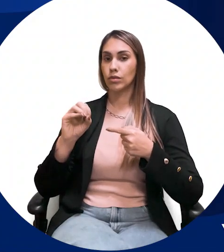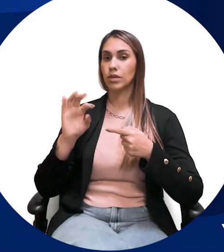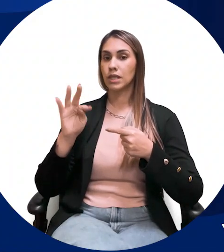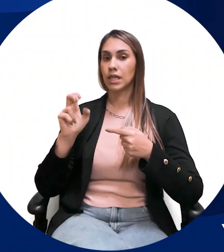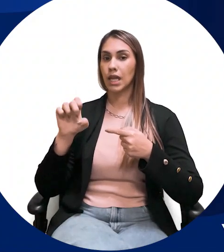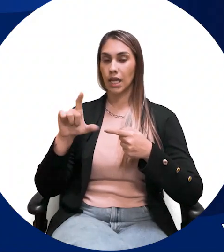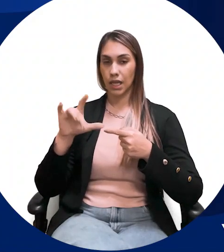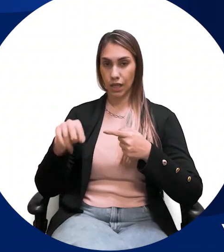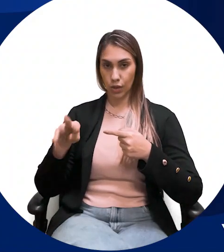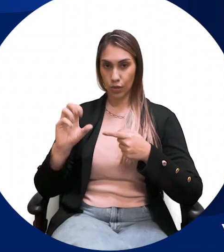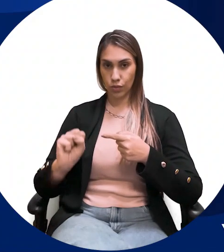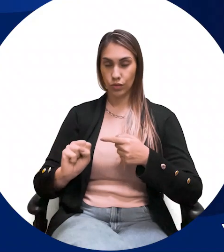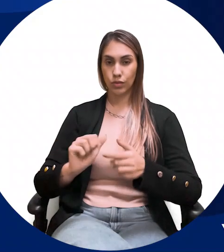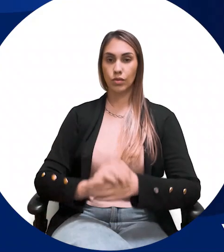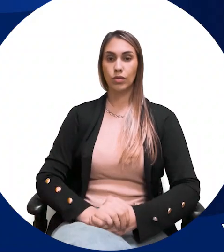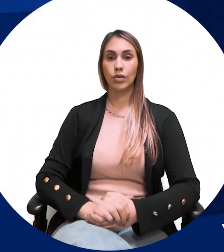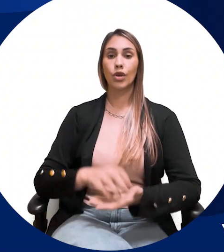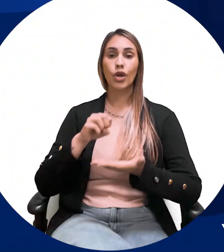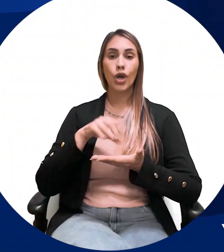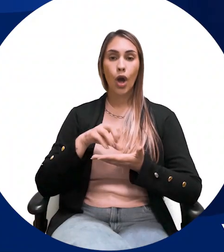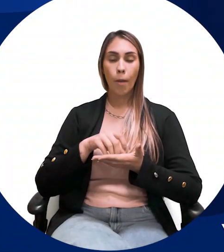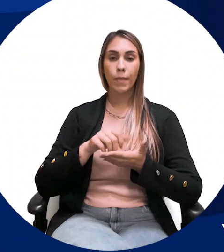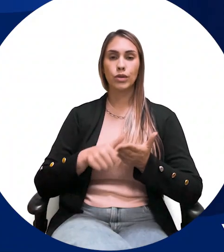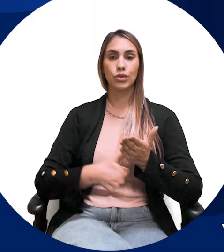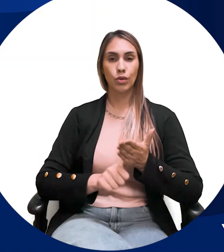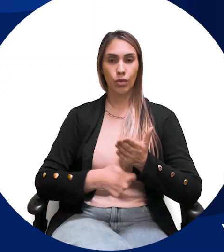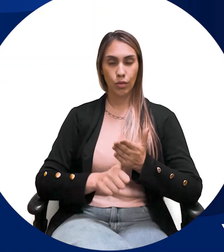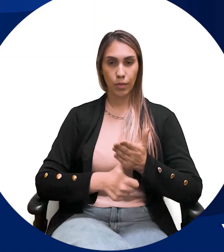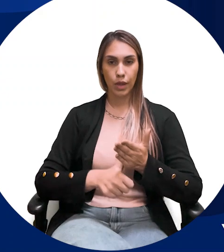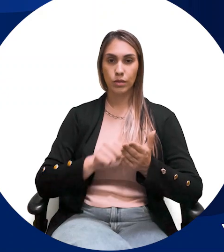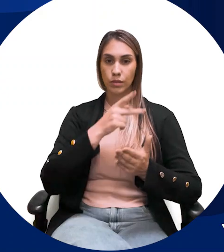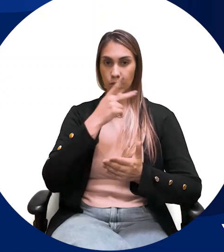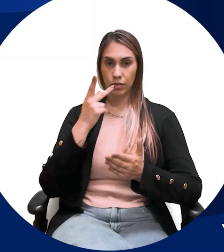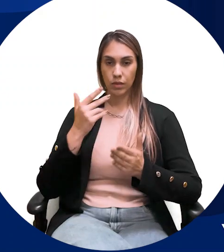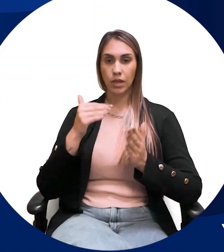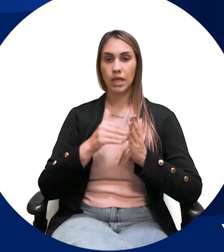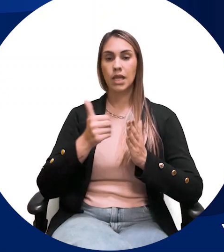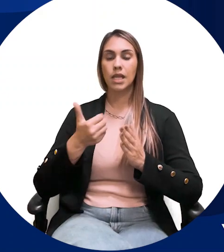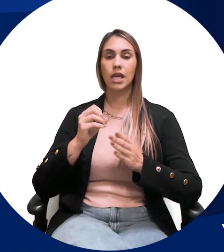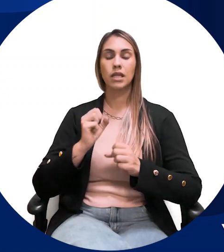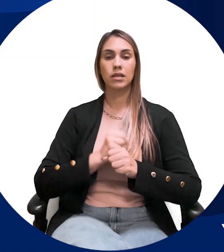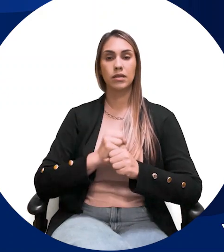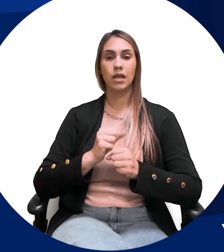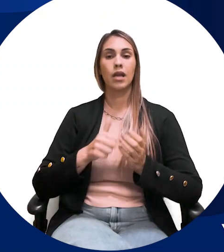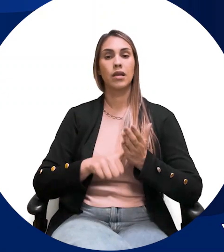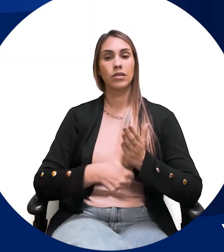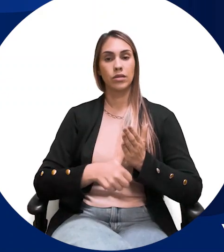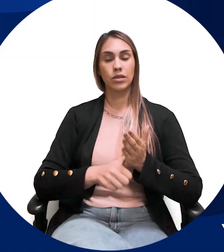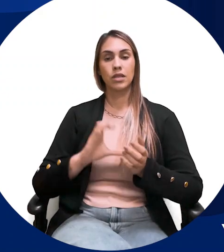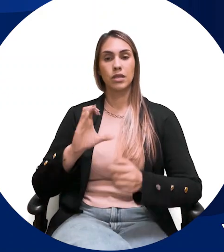da SAGP/SEDUC. 4. Cópia dos documentos pessoais legíveis e válidos até 10